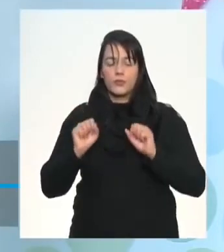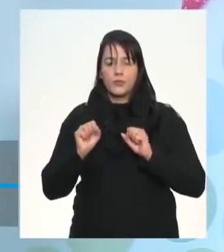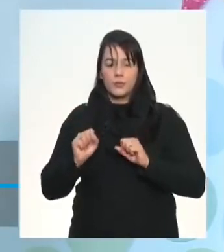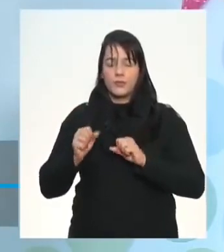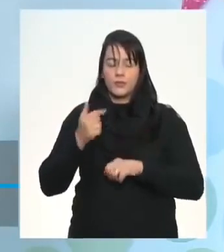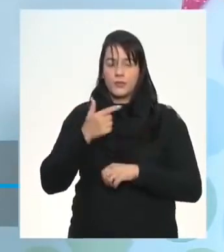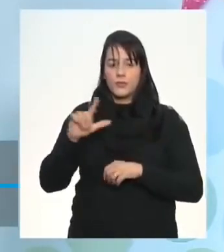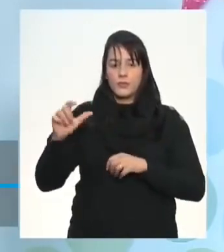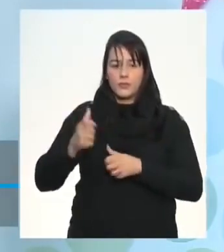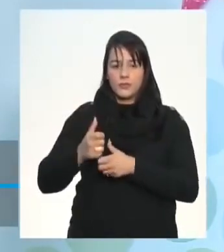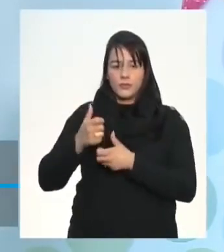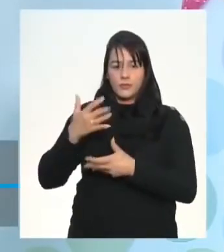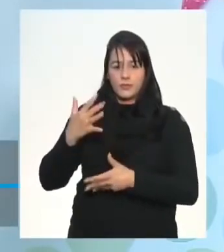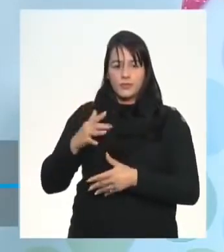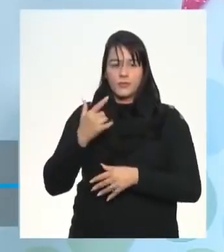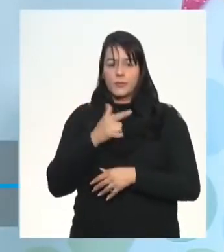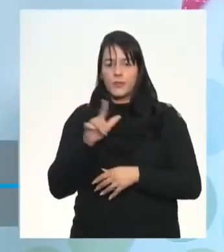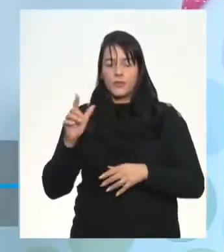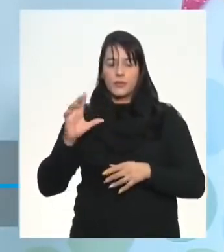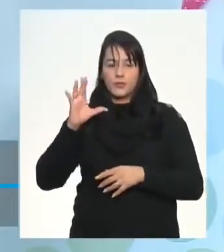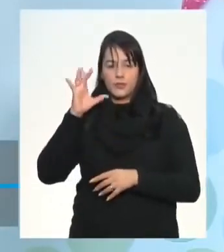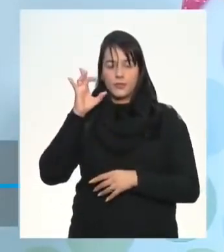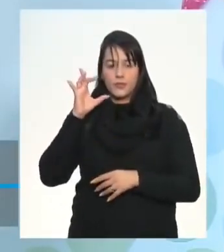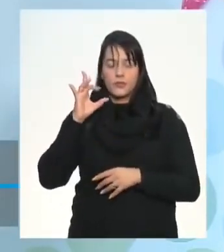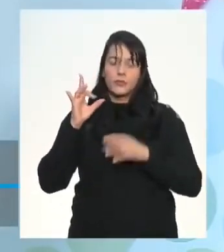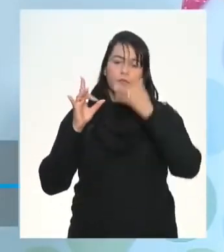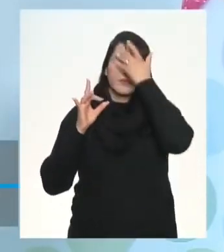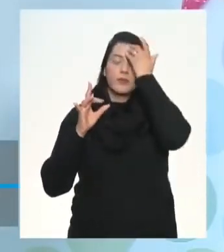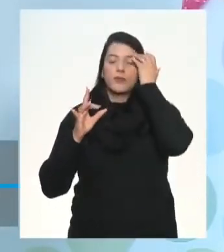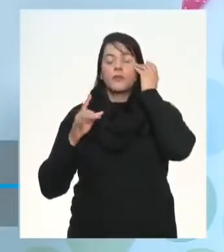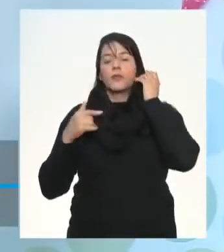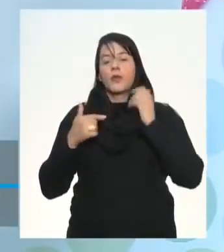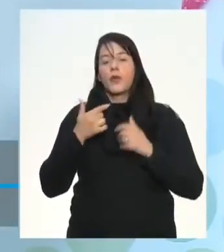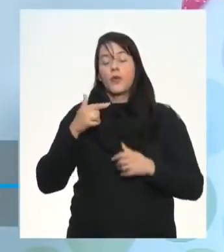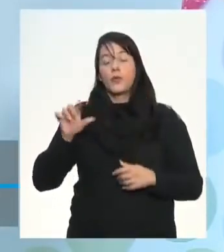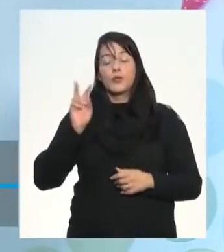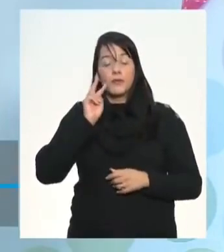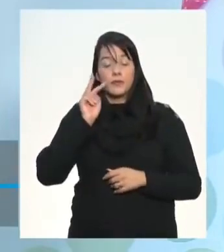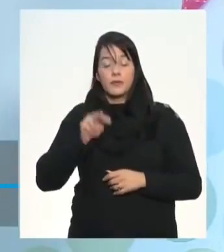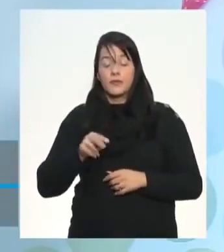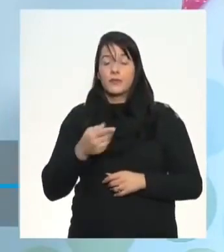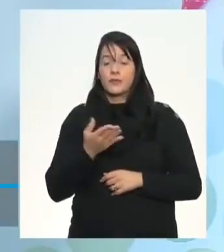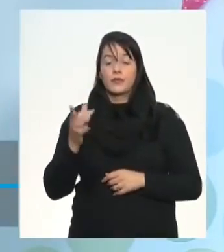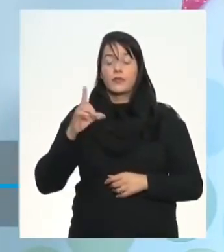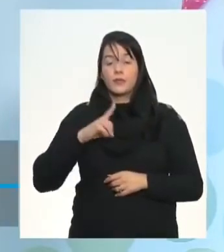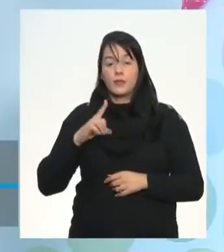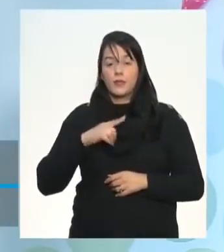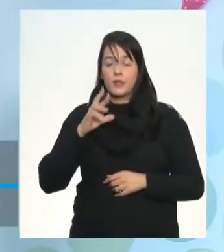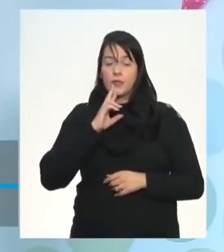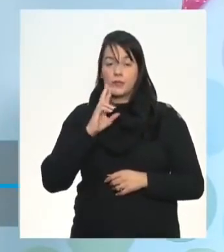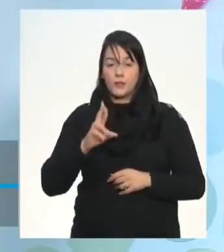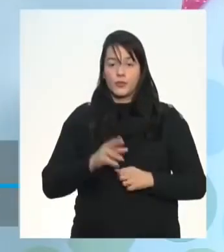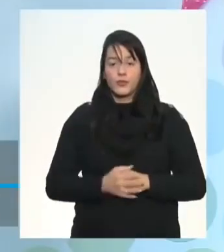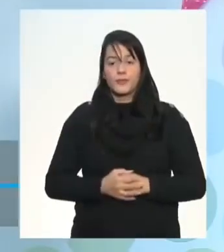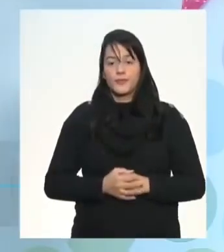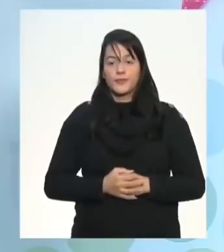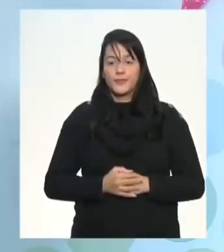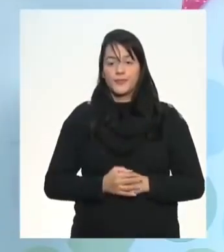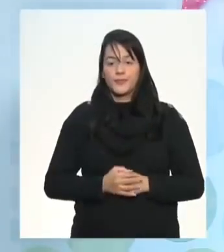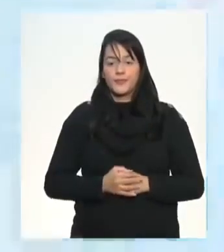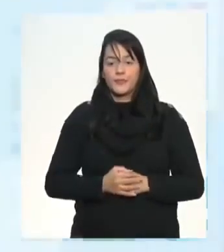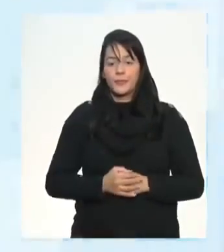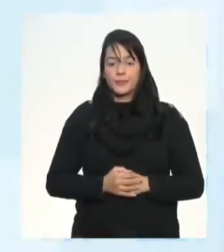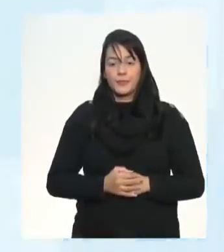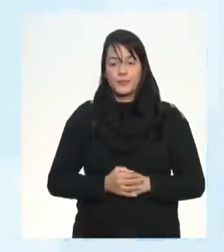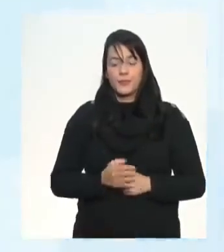no próximo chat, ou quem está lá no Instagram. Comenta com a gente qual outra visão vocês tiveram sobre essa resposta, tá? Coloca para eles rapidinho, por favor, só